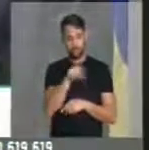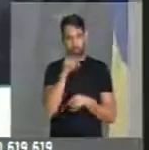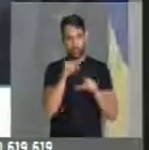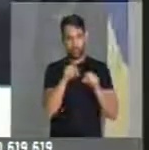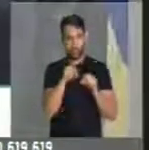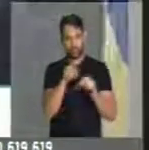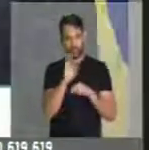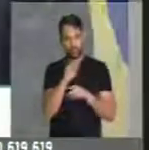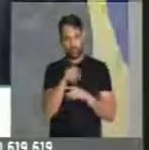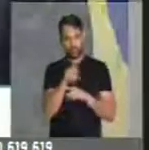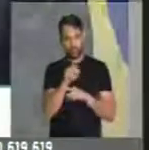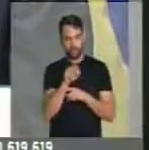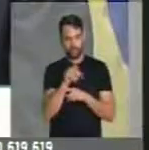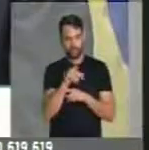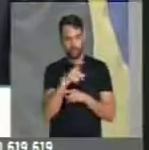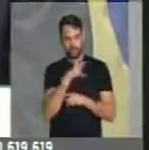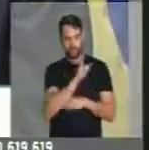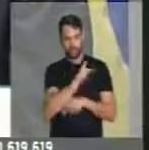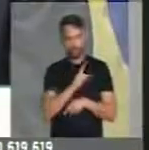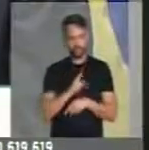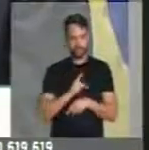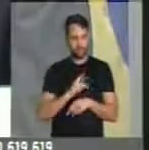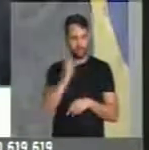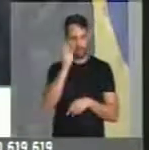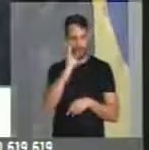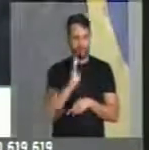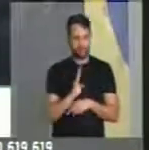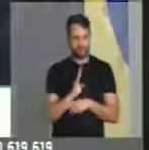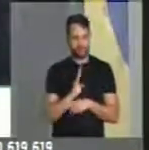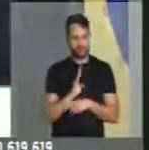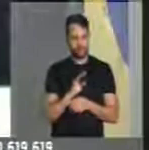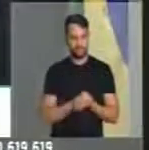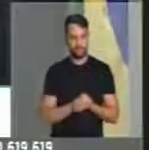um tordeiro mecânico para a presidência da República,